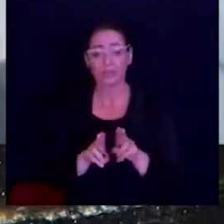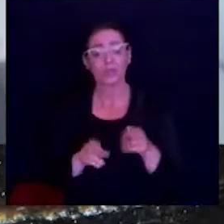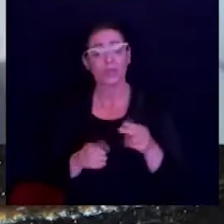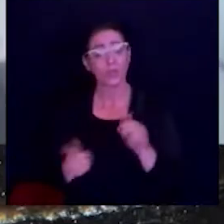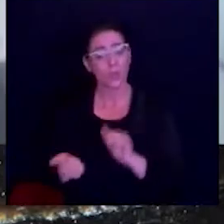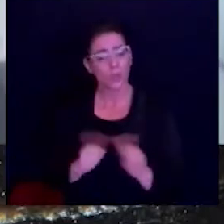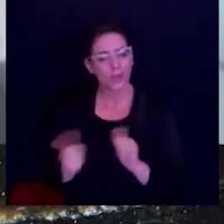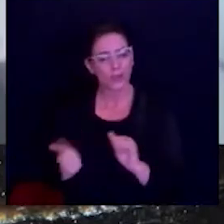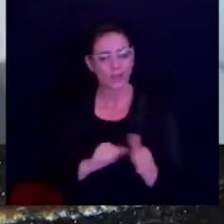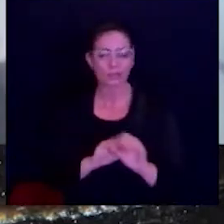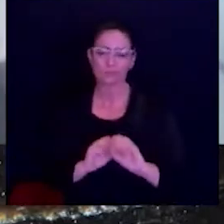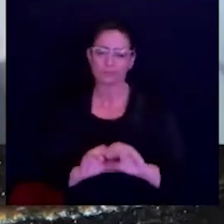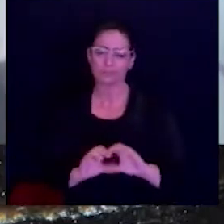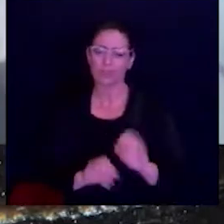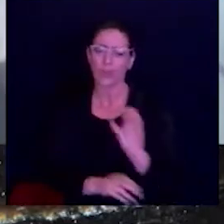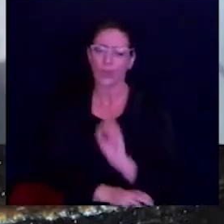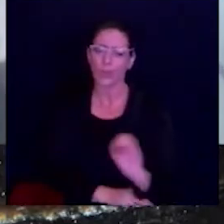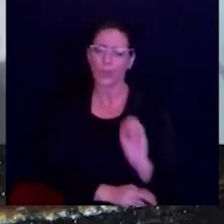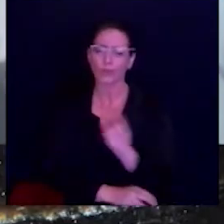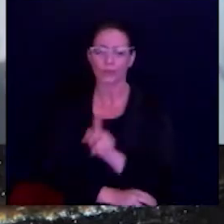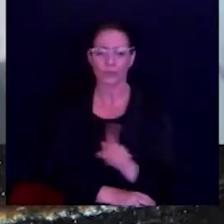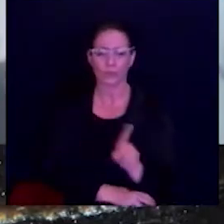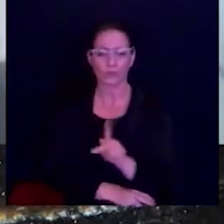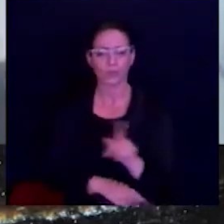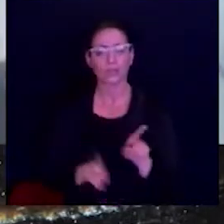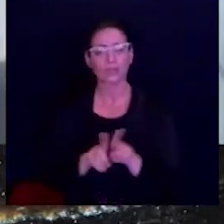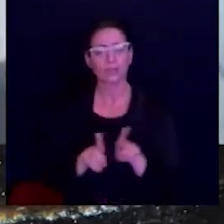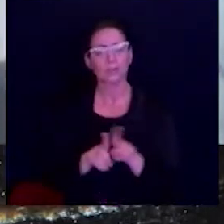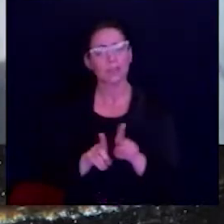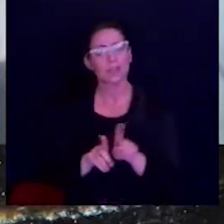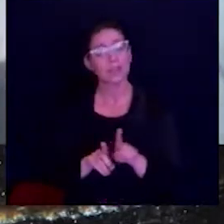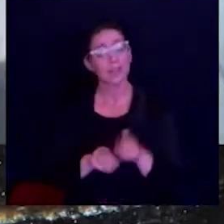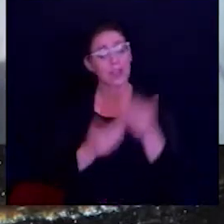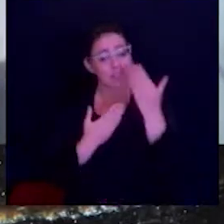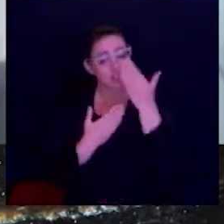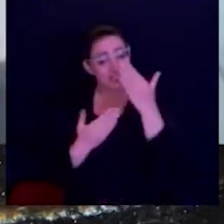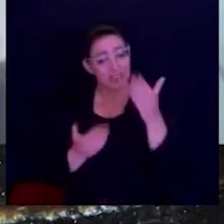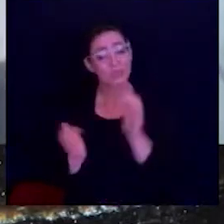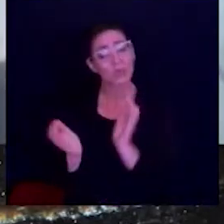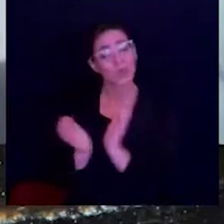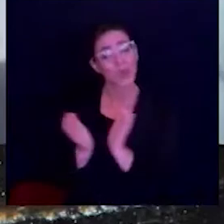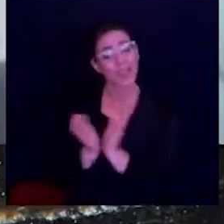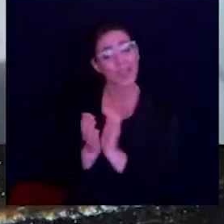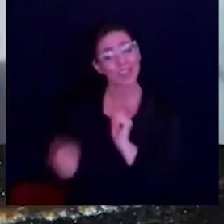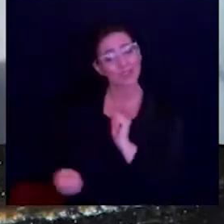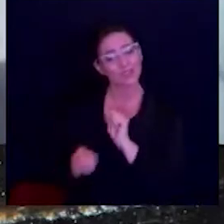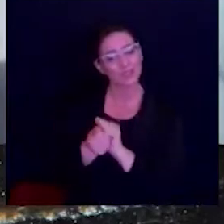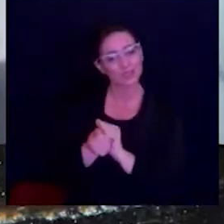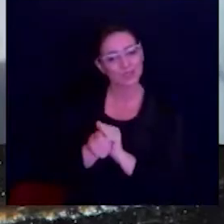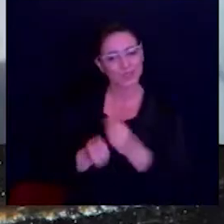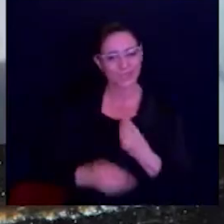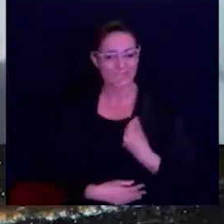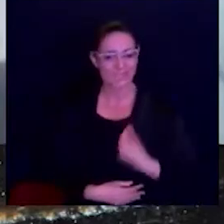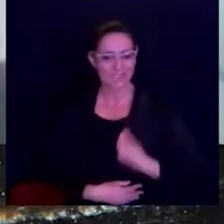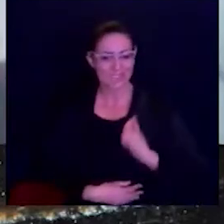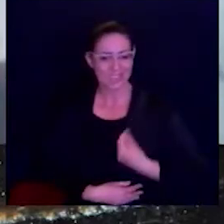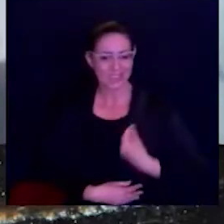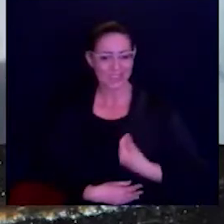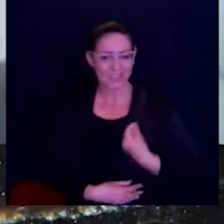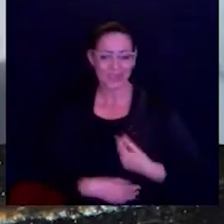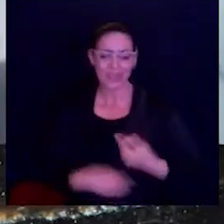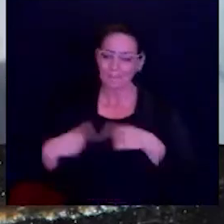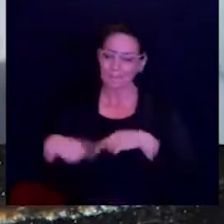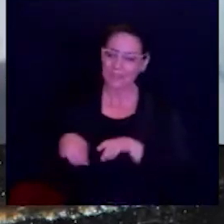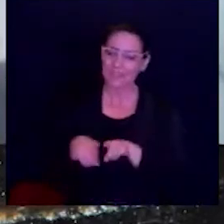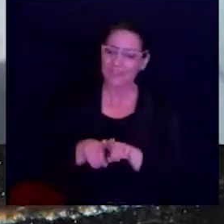qualidade e ótimos professores. E, finalmente, agradeço às minhas colegas que estão se formando comigo por estarem aqui por mim e pela parceria ao